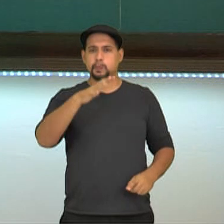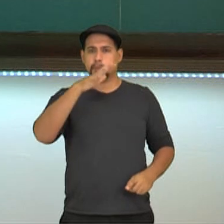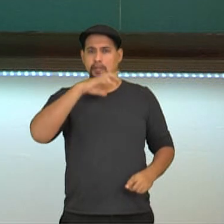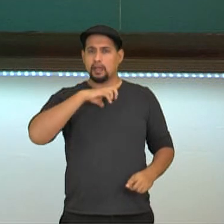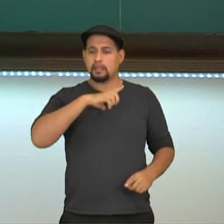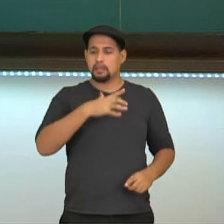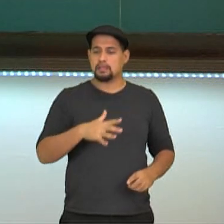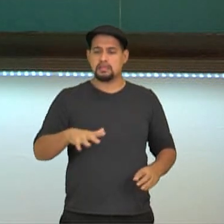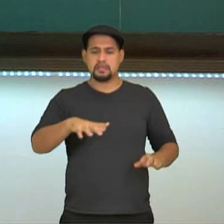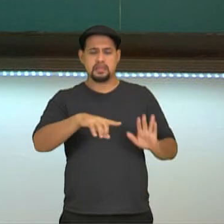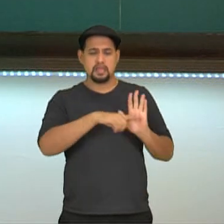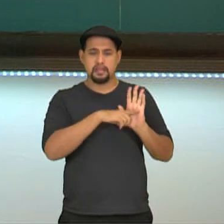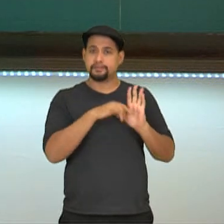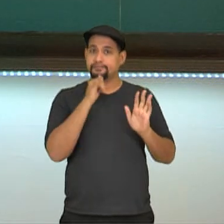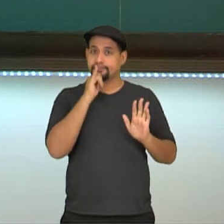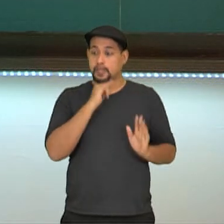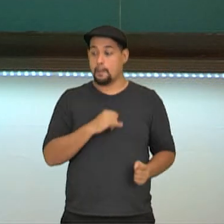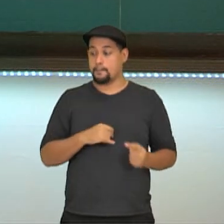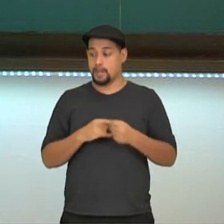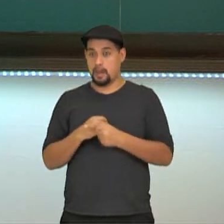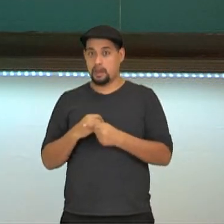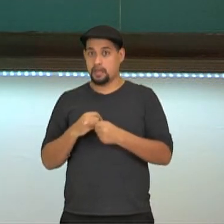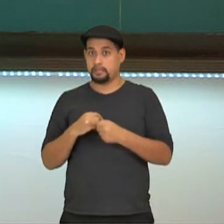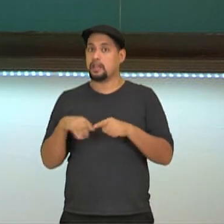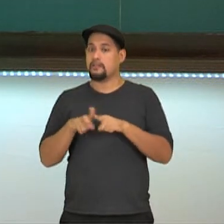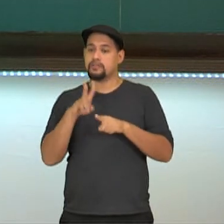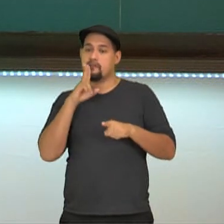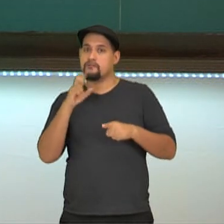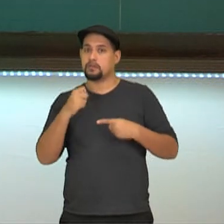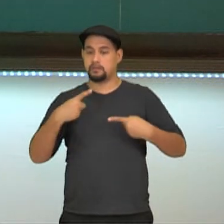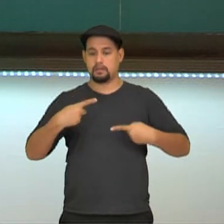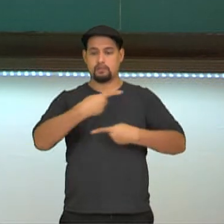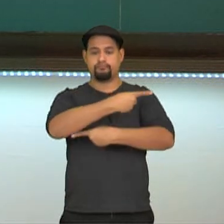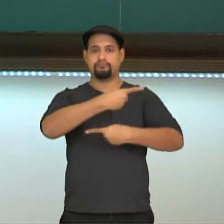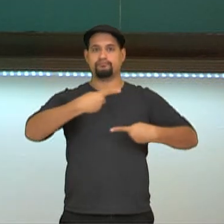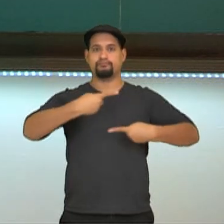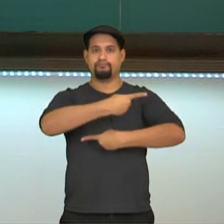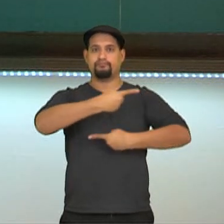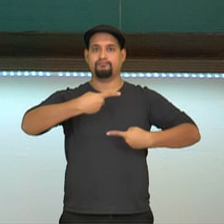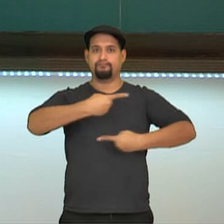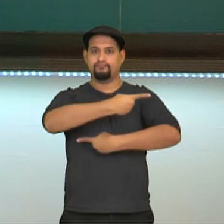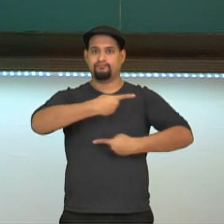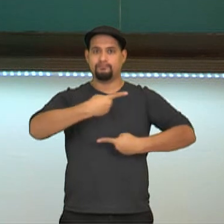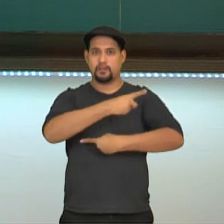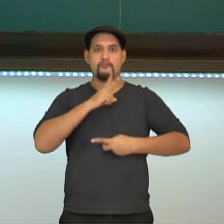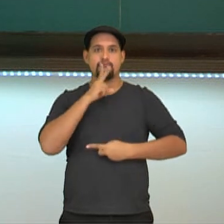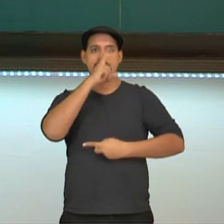negativa é para a direita, ela vai sentir uma força para a esquerda, sempre oposta. Ok?